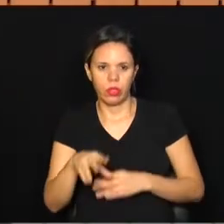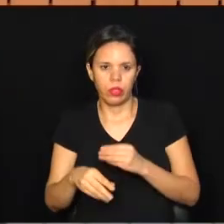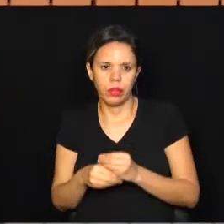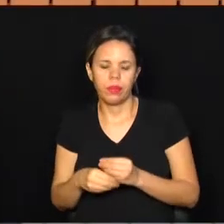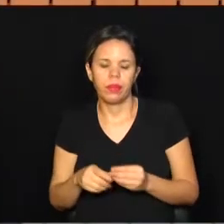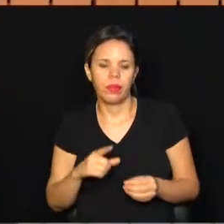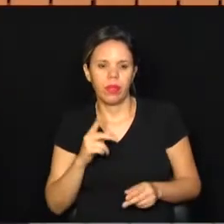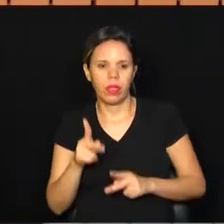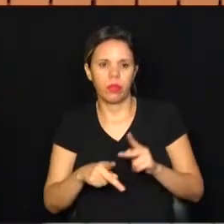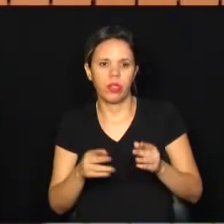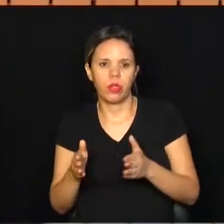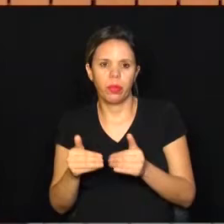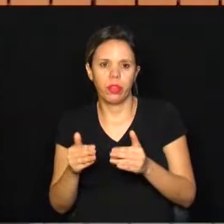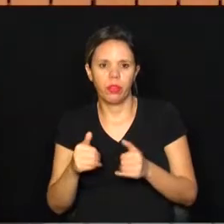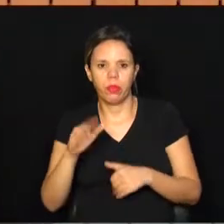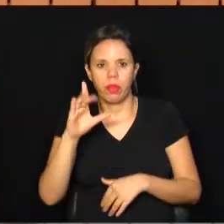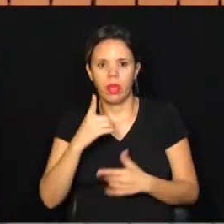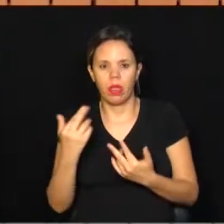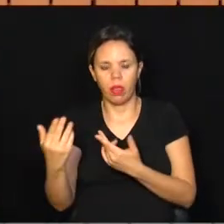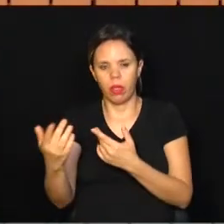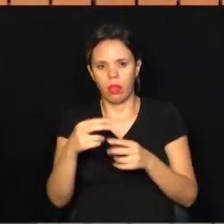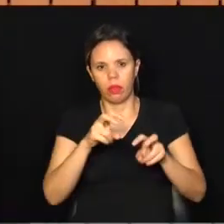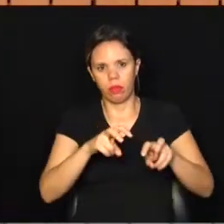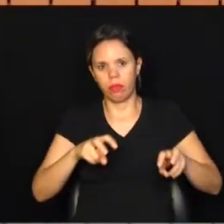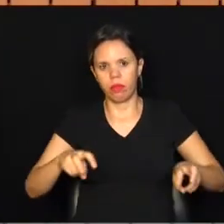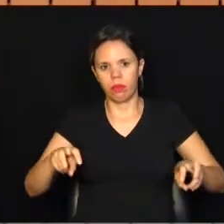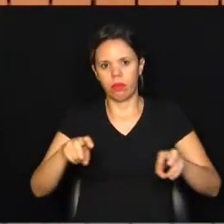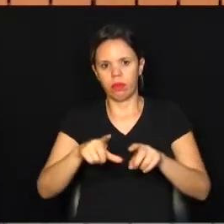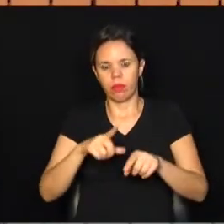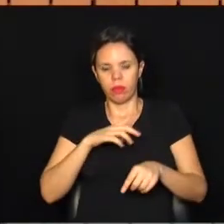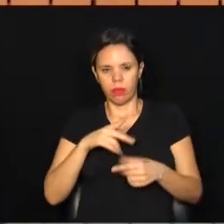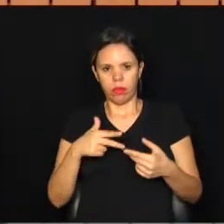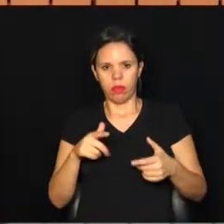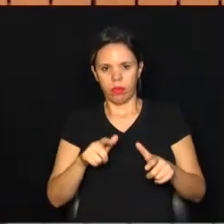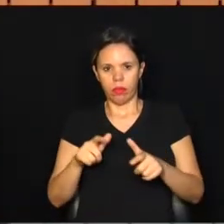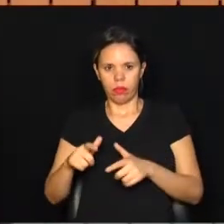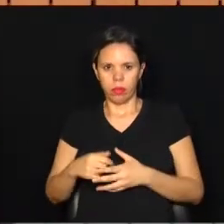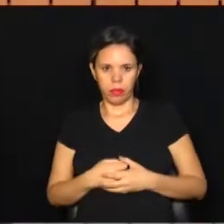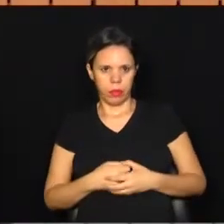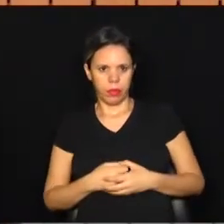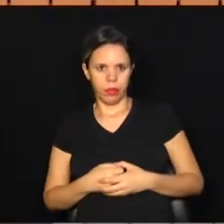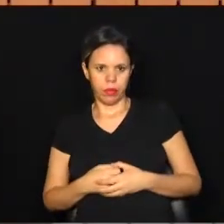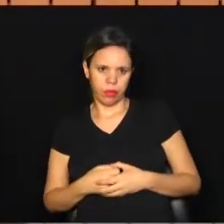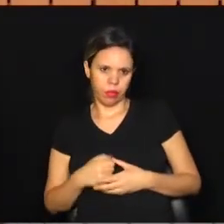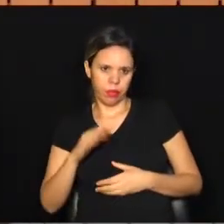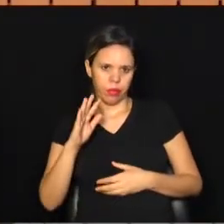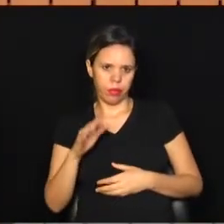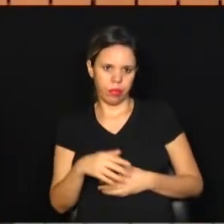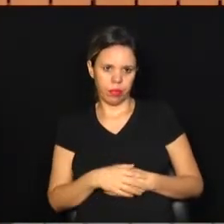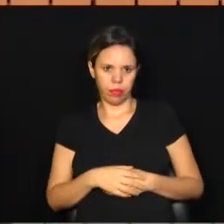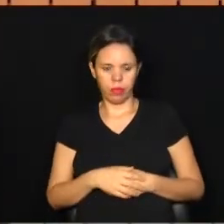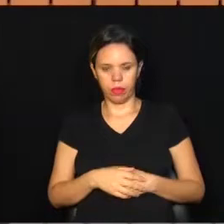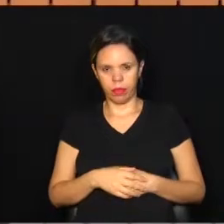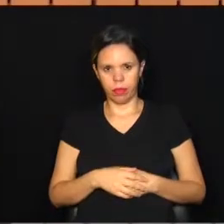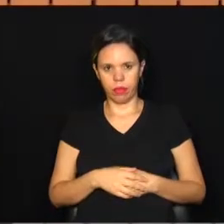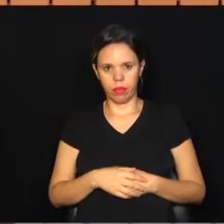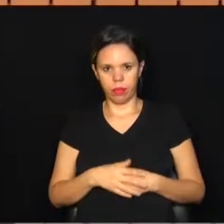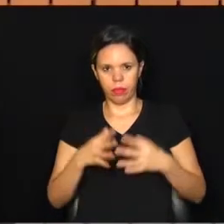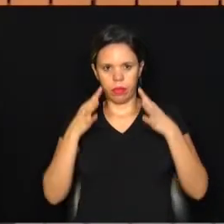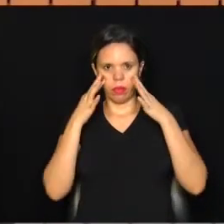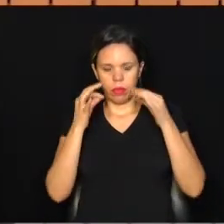que tenha mais praças bancárias, que tenha ali mais atenção